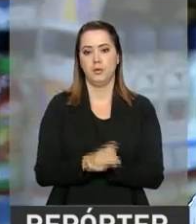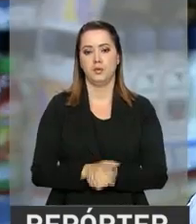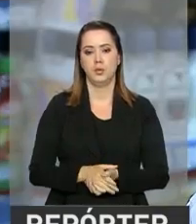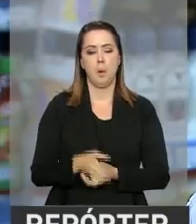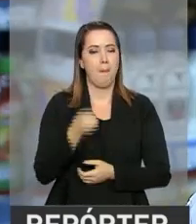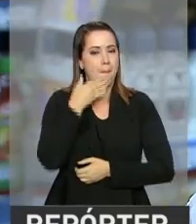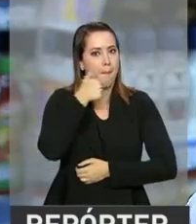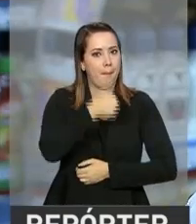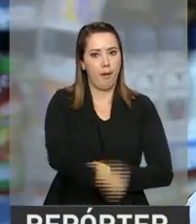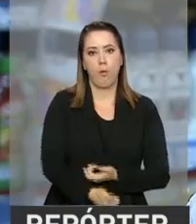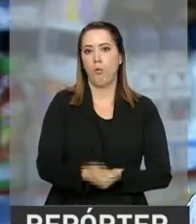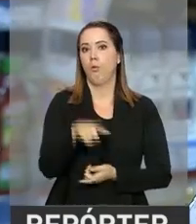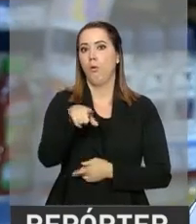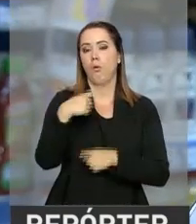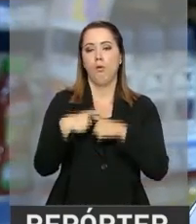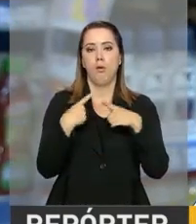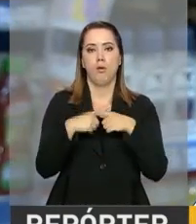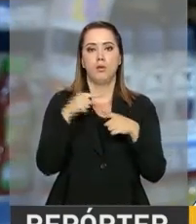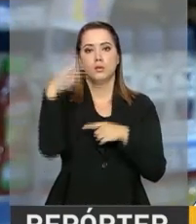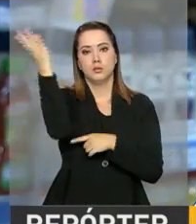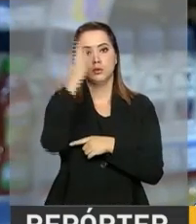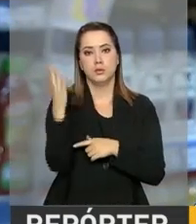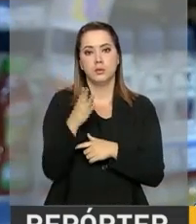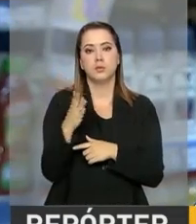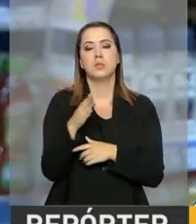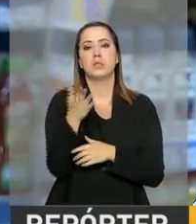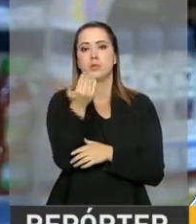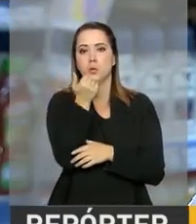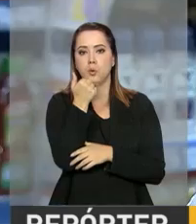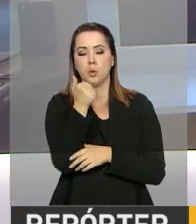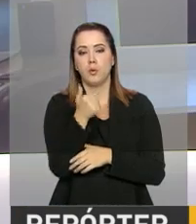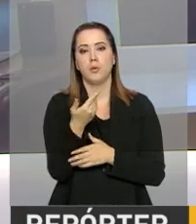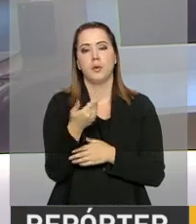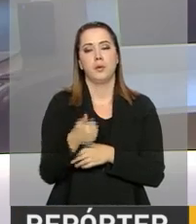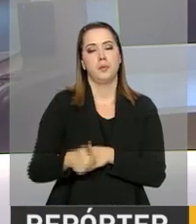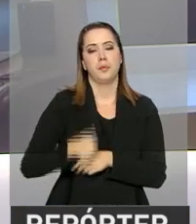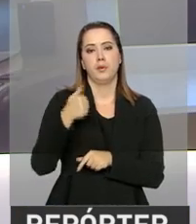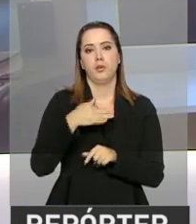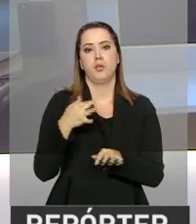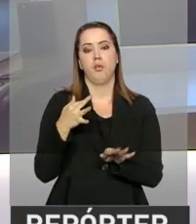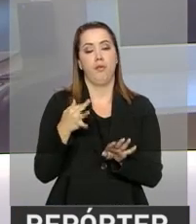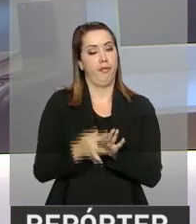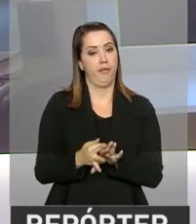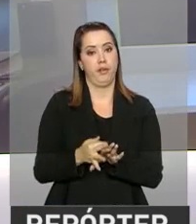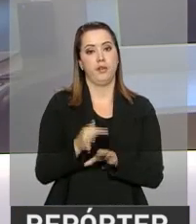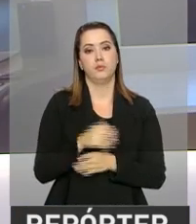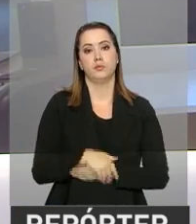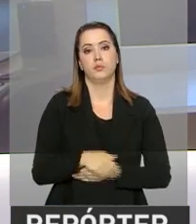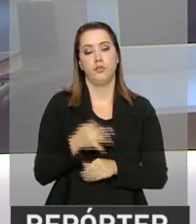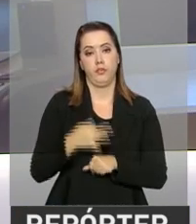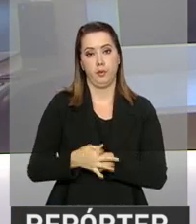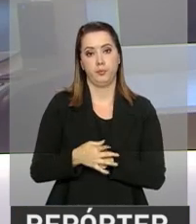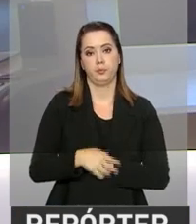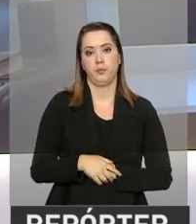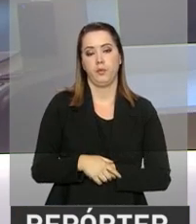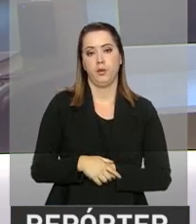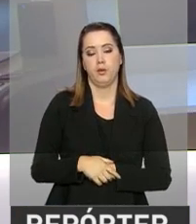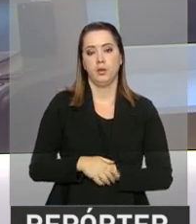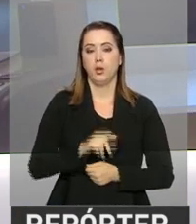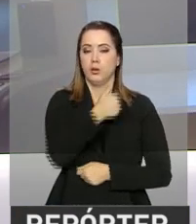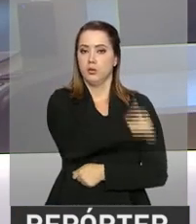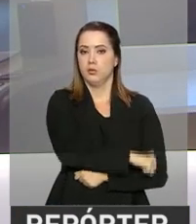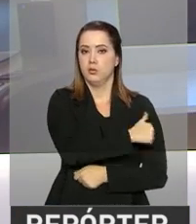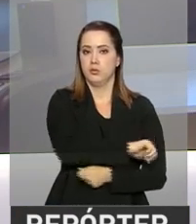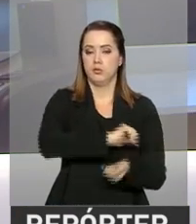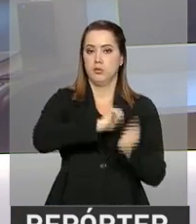Ótimo, porque assim o brasileiro passa a consumir um pouquinho mais de ferro. No Rio de Janeiro, durante os Jogos